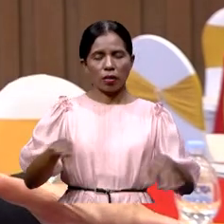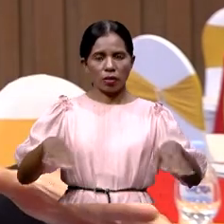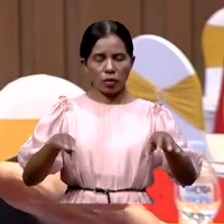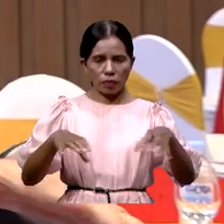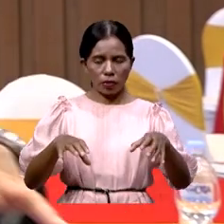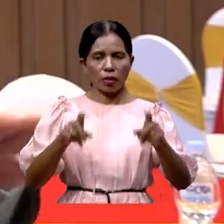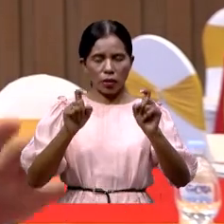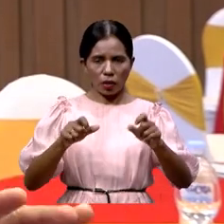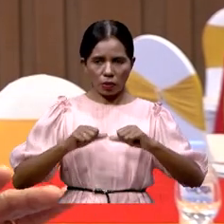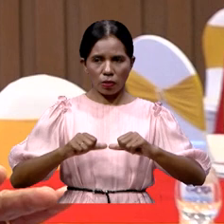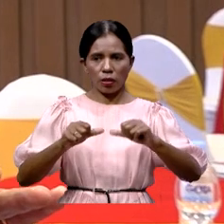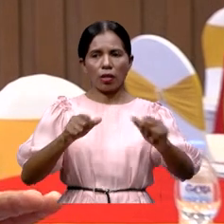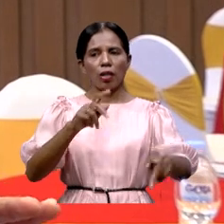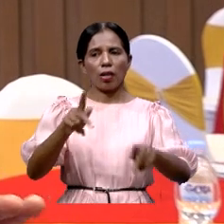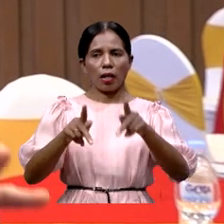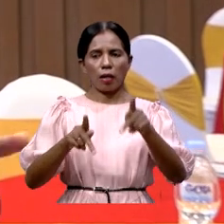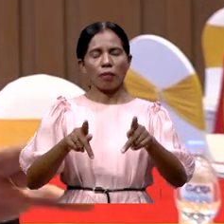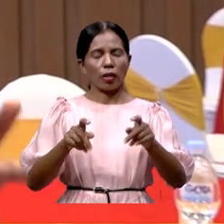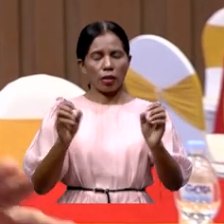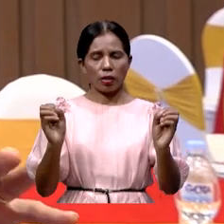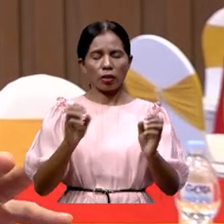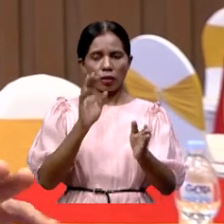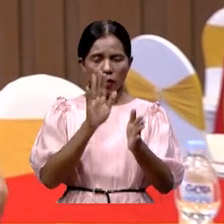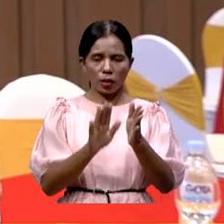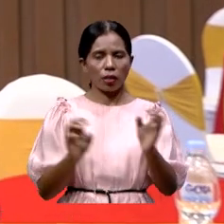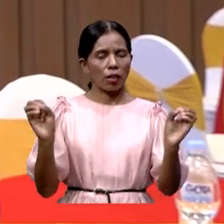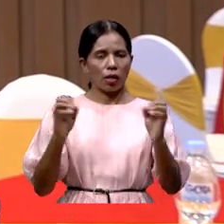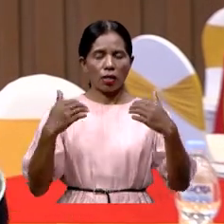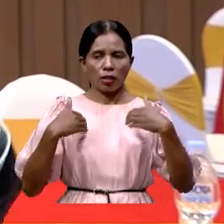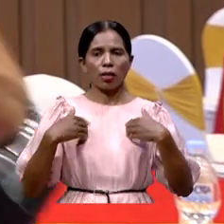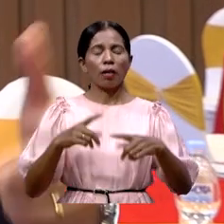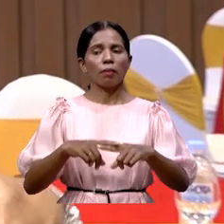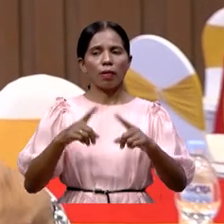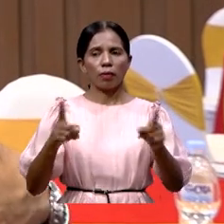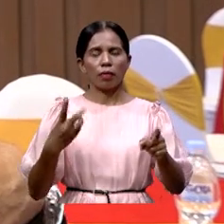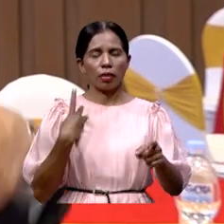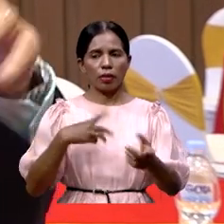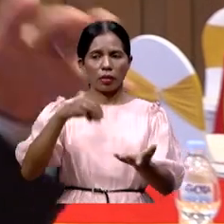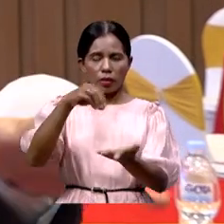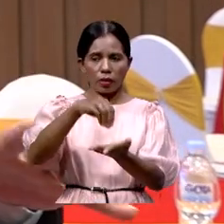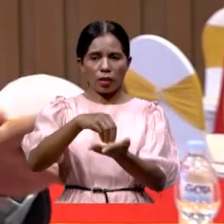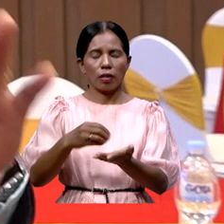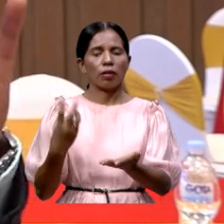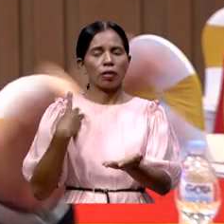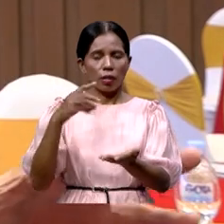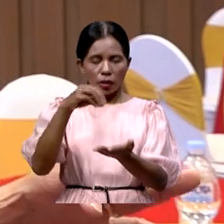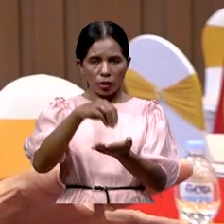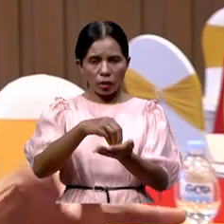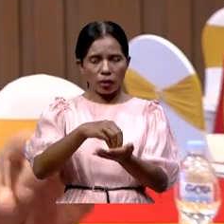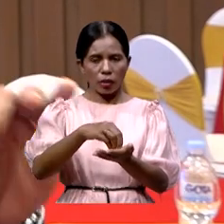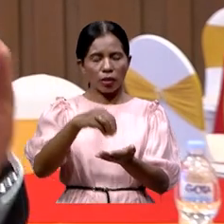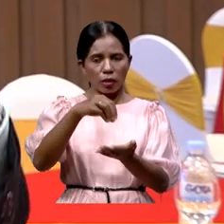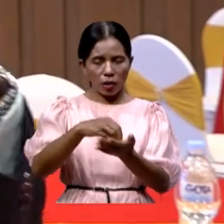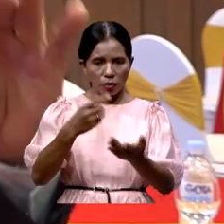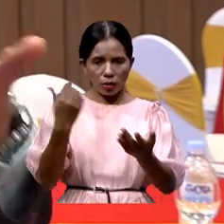tem que ir lá. É mais, bastante menos, bastante sem falta. Mas depois de tal, ita coloca a terceira